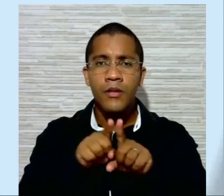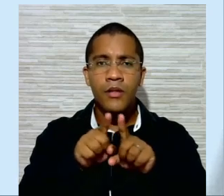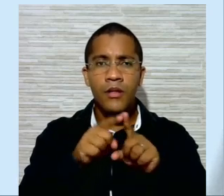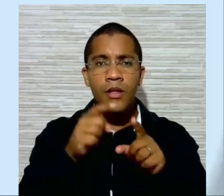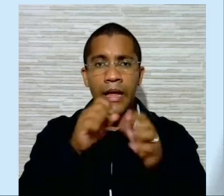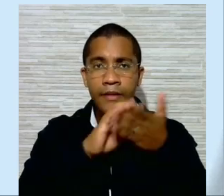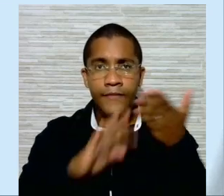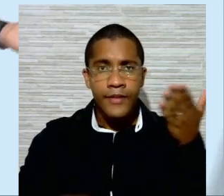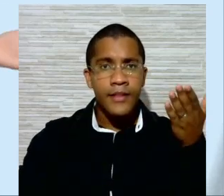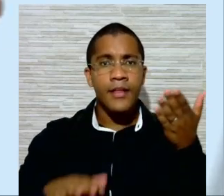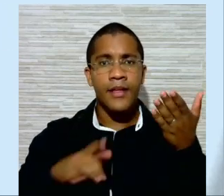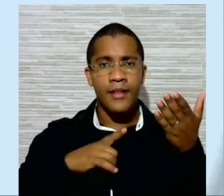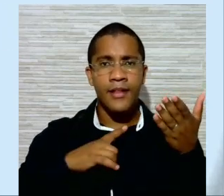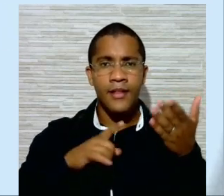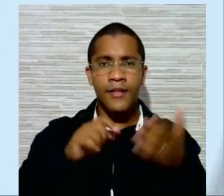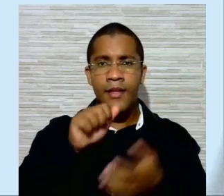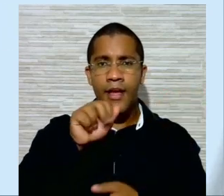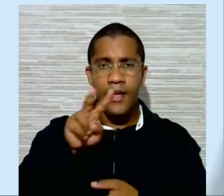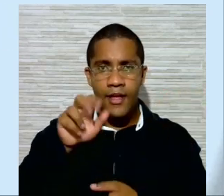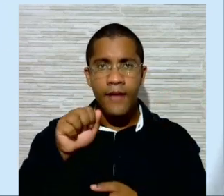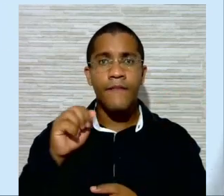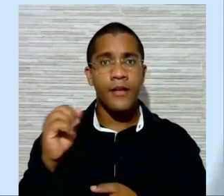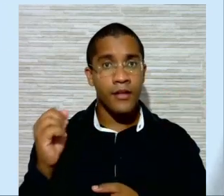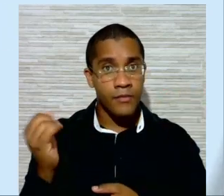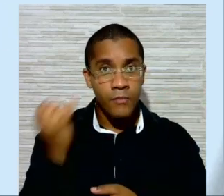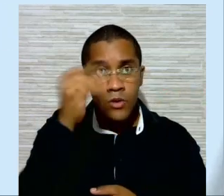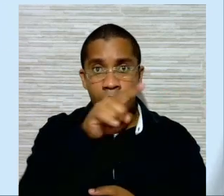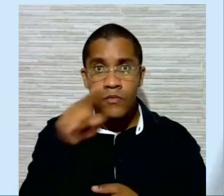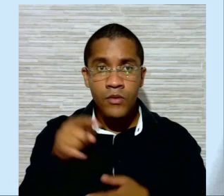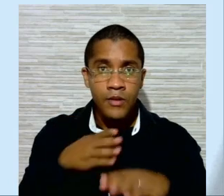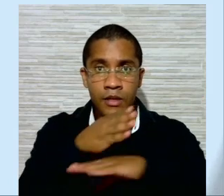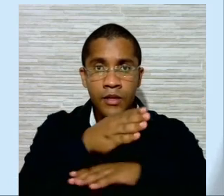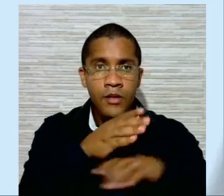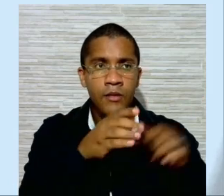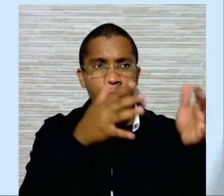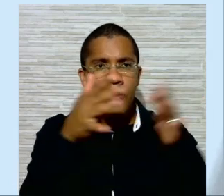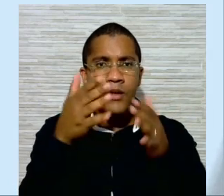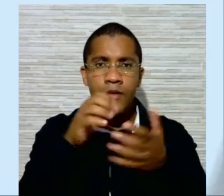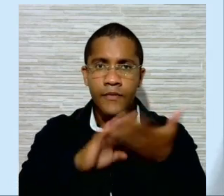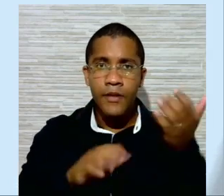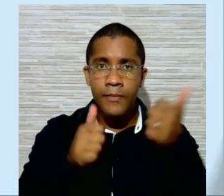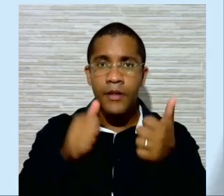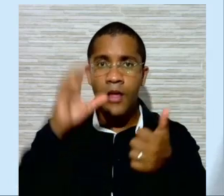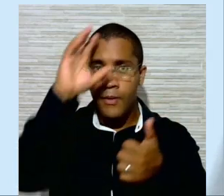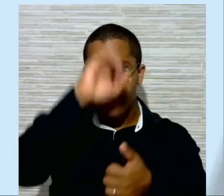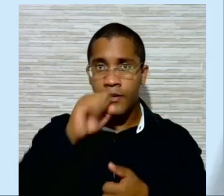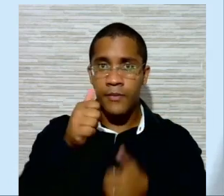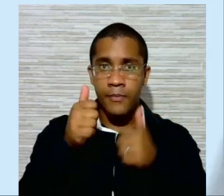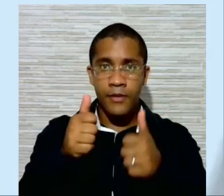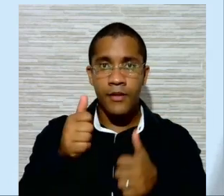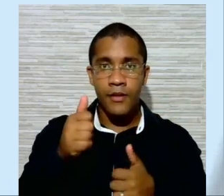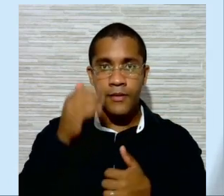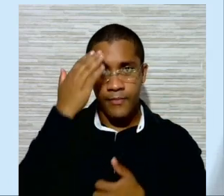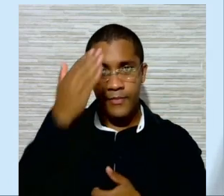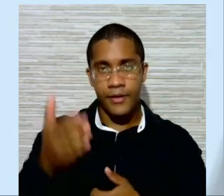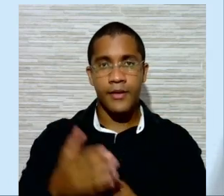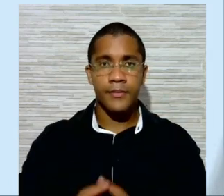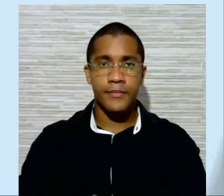isso garante com que o ciclo ele continue, ok? Mas a utilização da paisagem, a utilização do